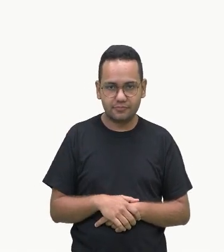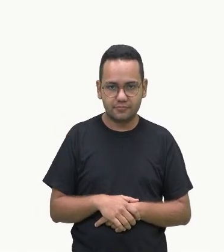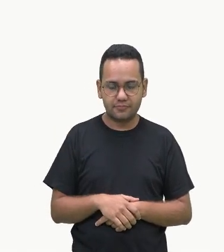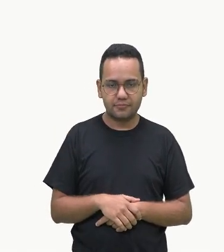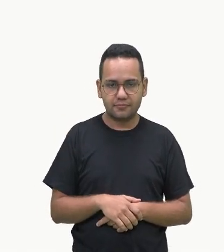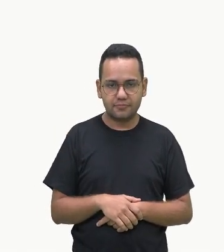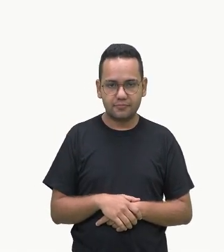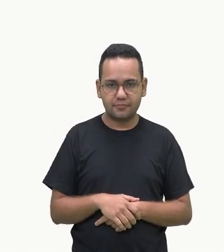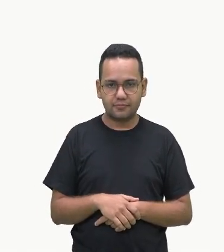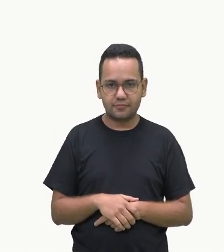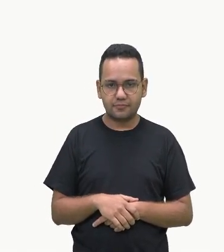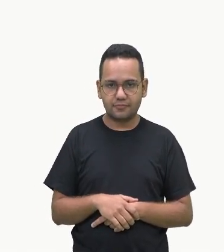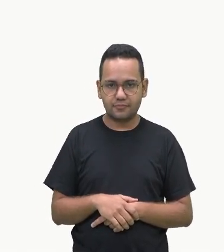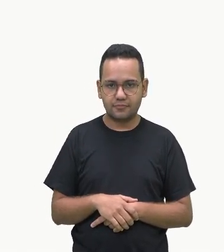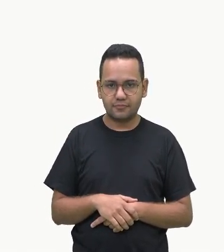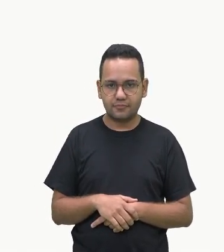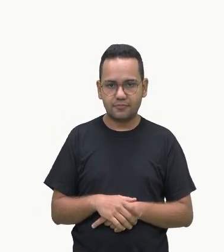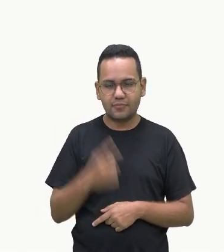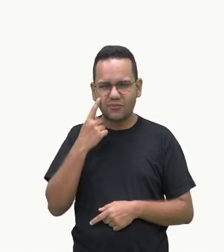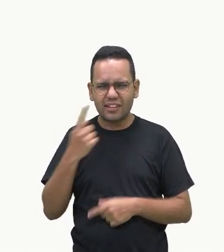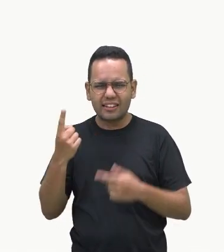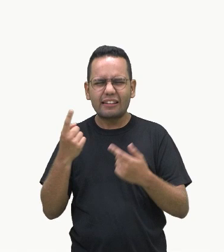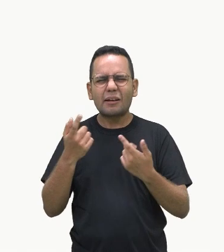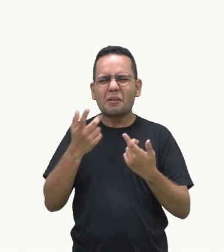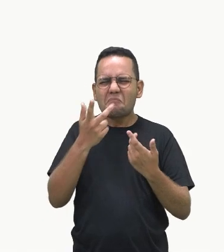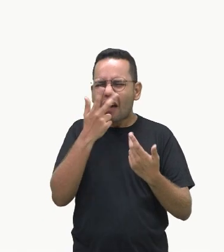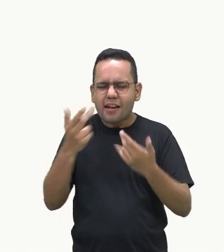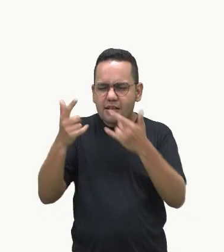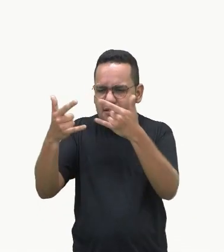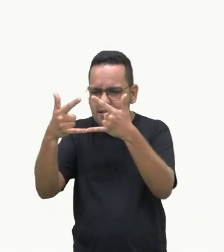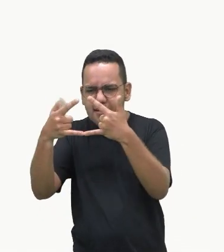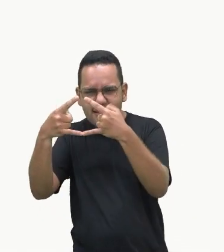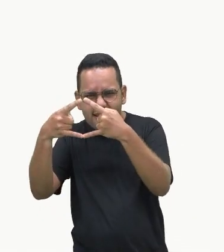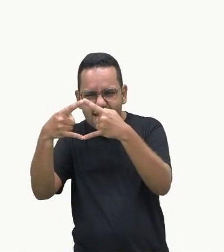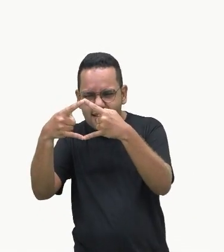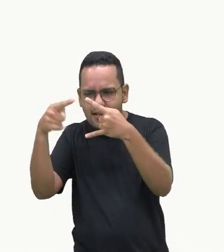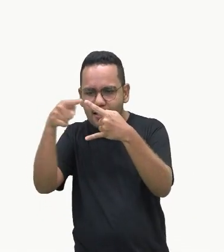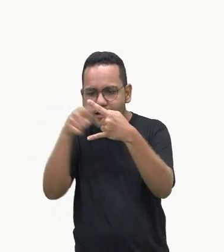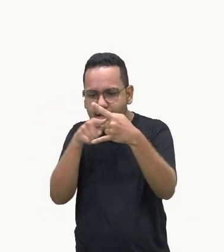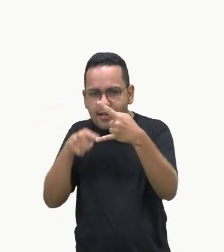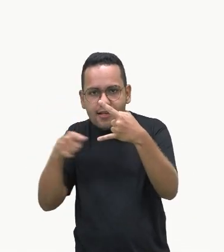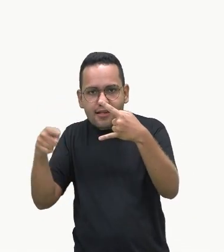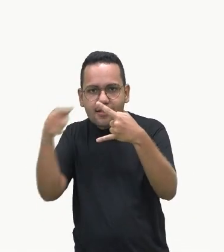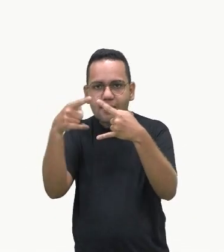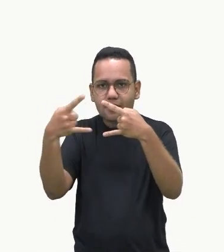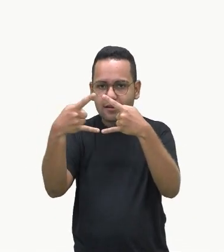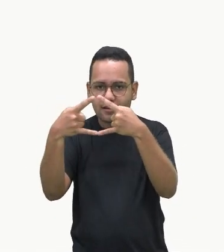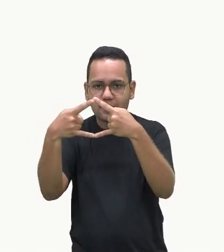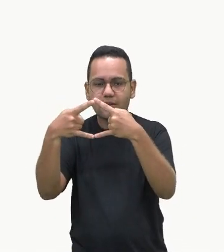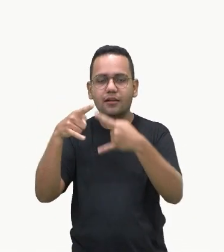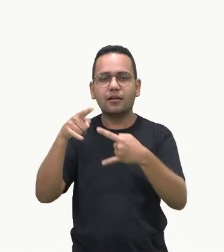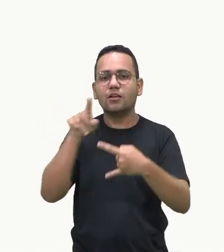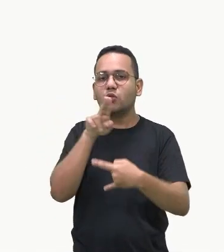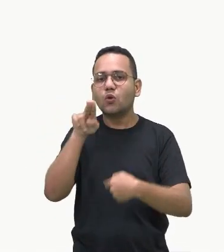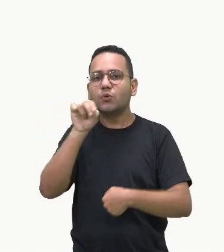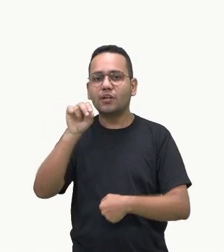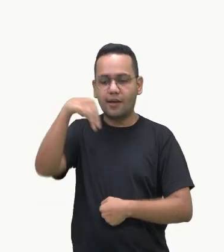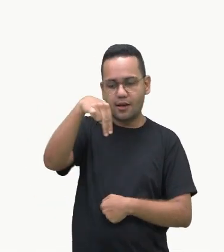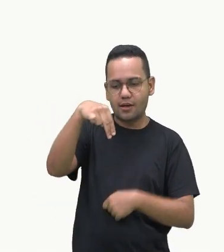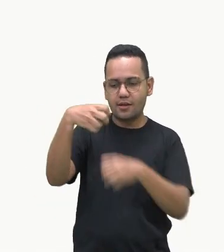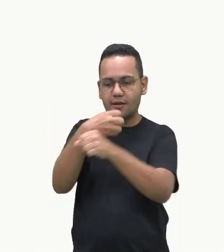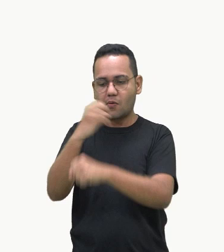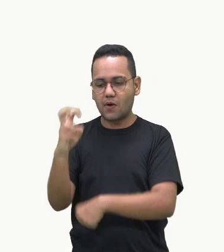você. Esse destaque aqui na cor verde, 5. N igual a 5, então nós temos